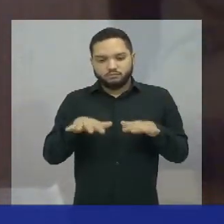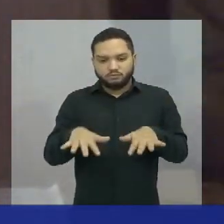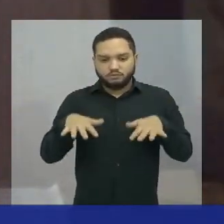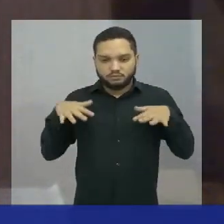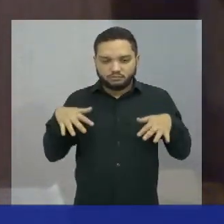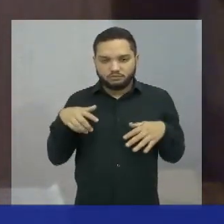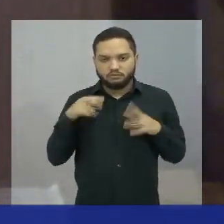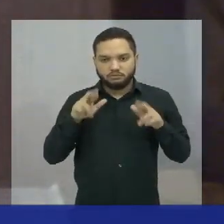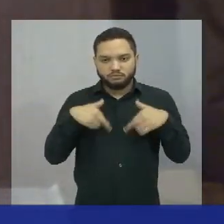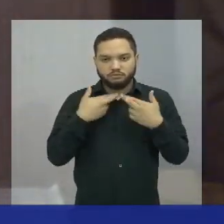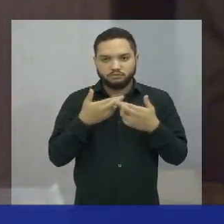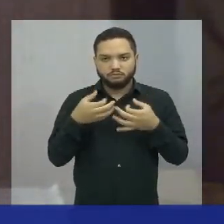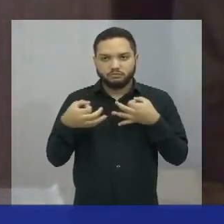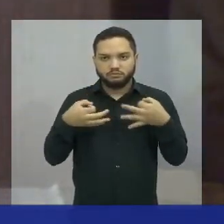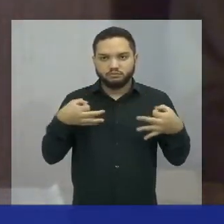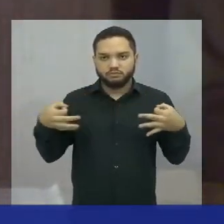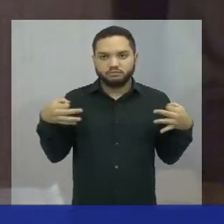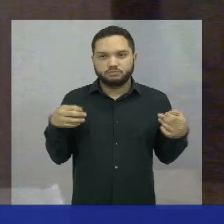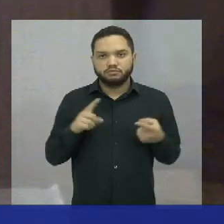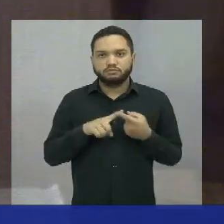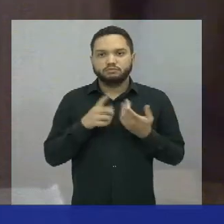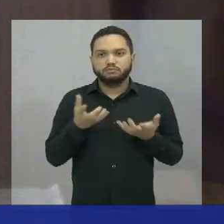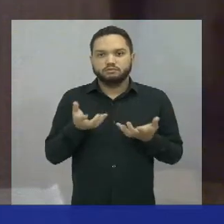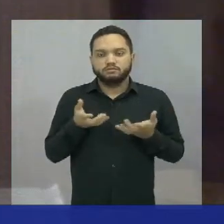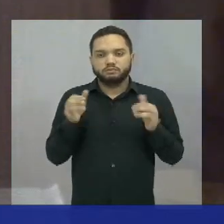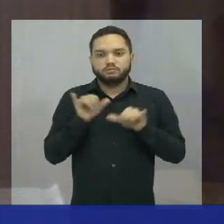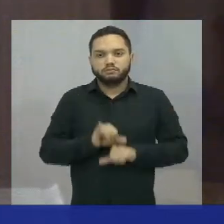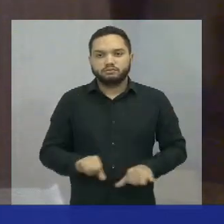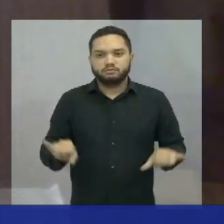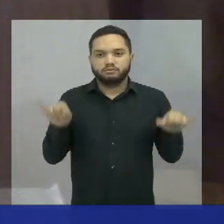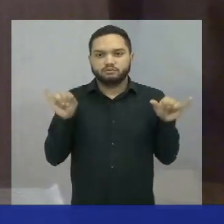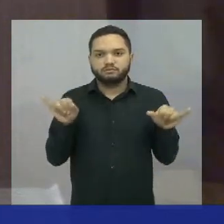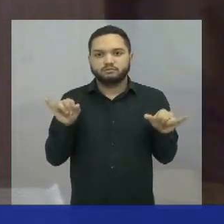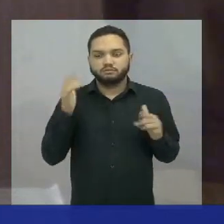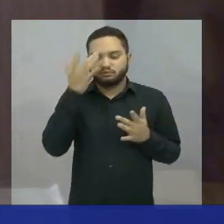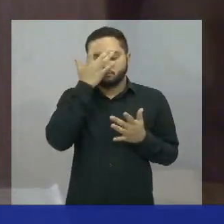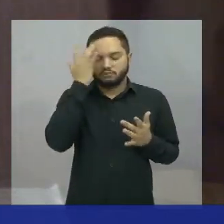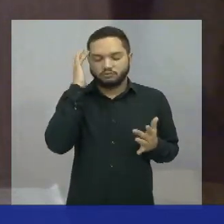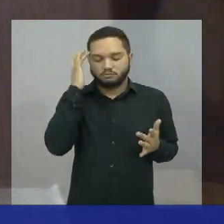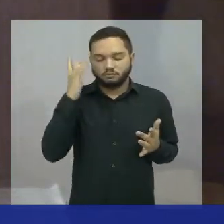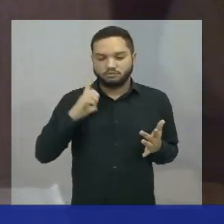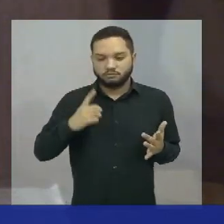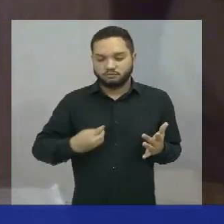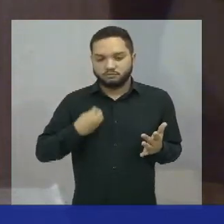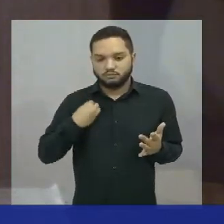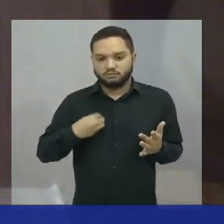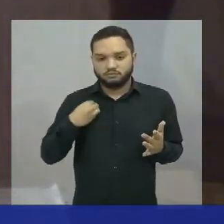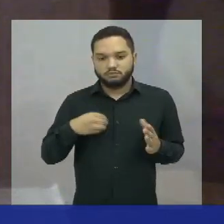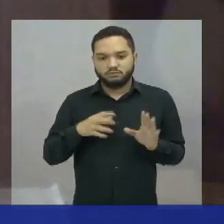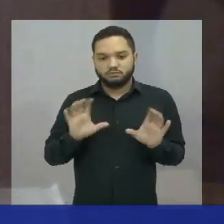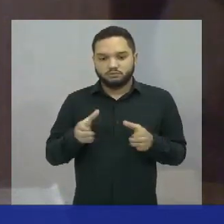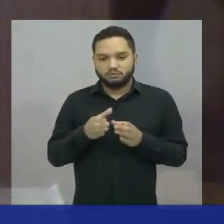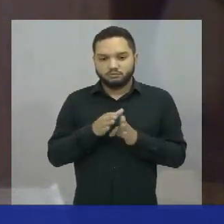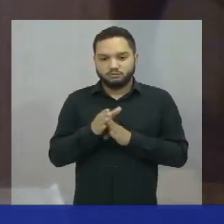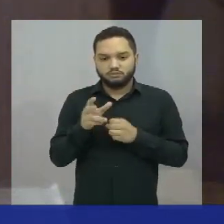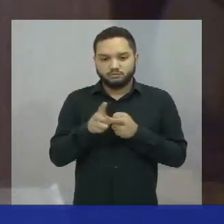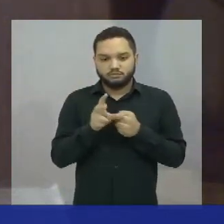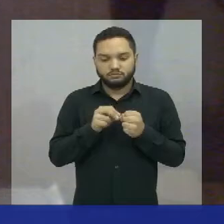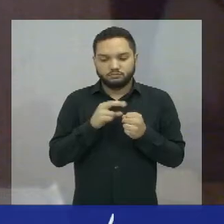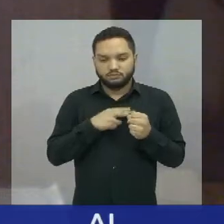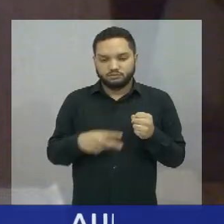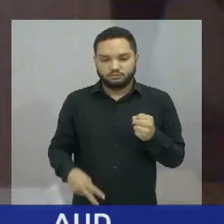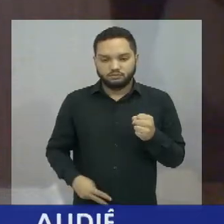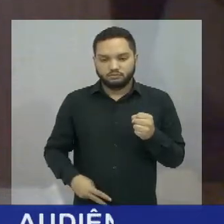na audiência pública. Quero registrar também a presença da assessoria do gabinete